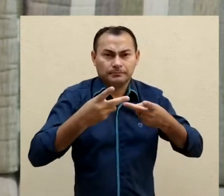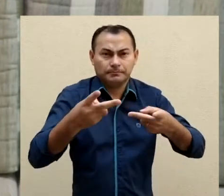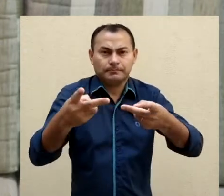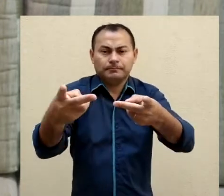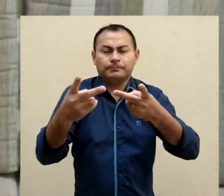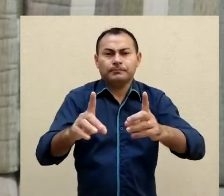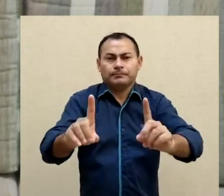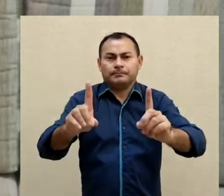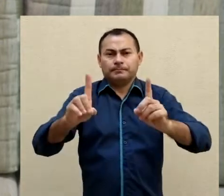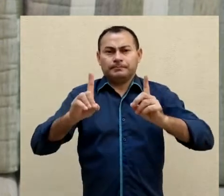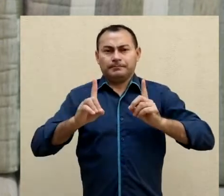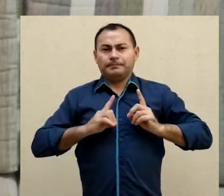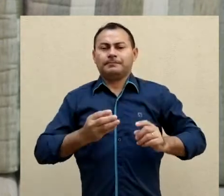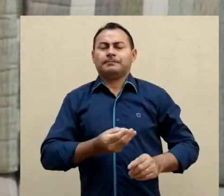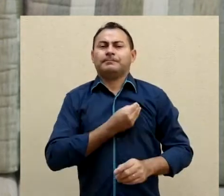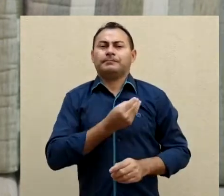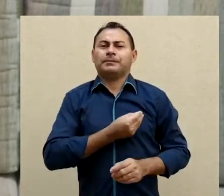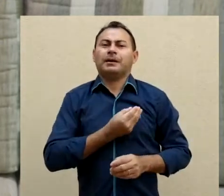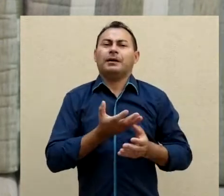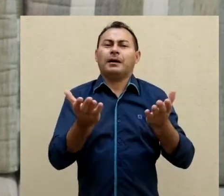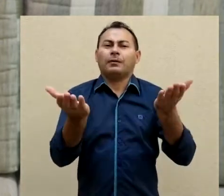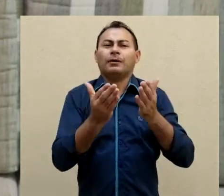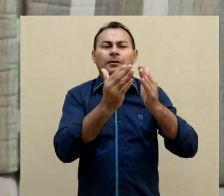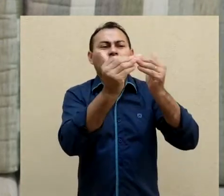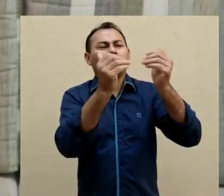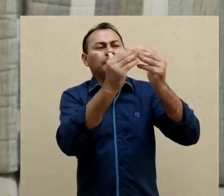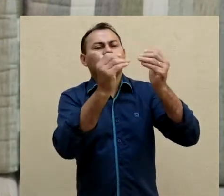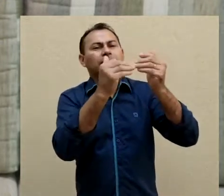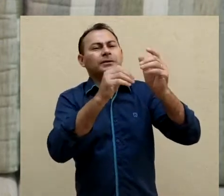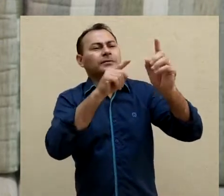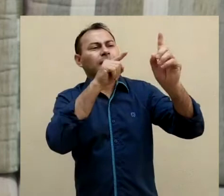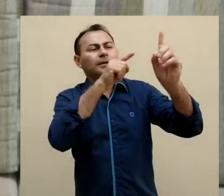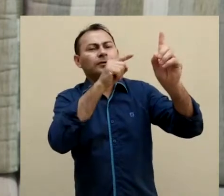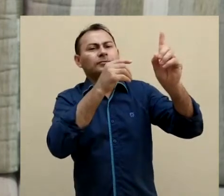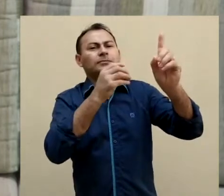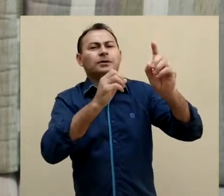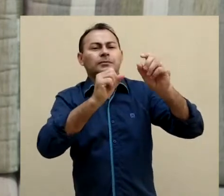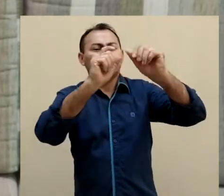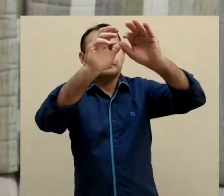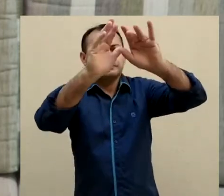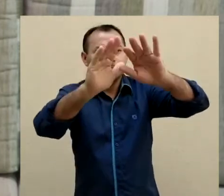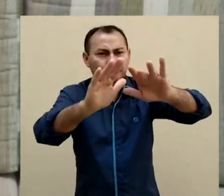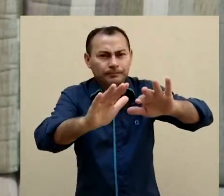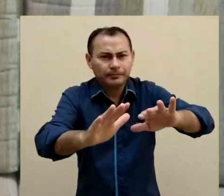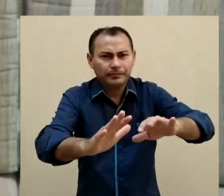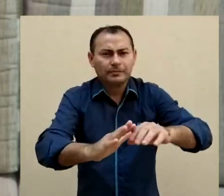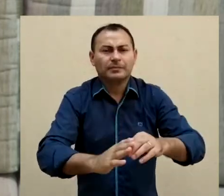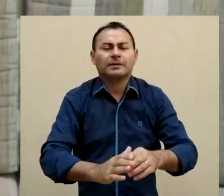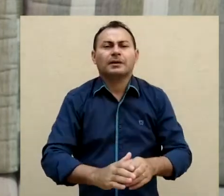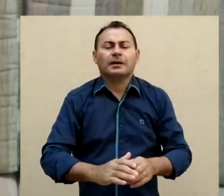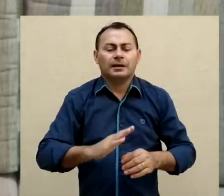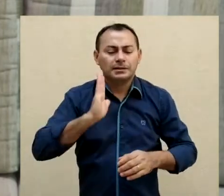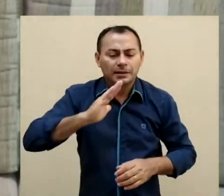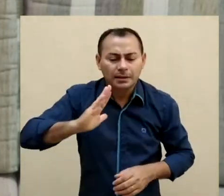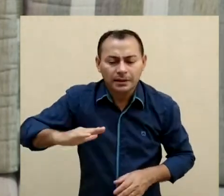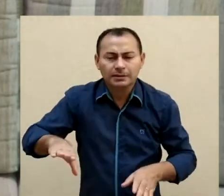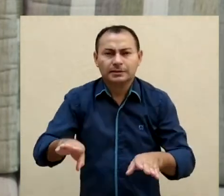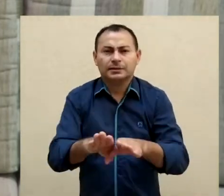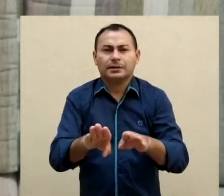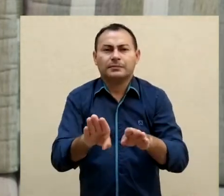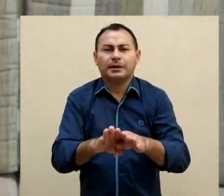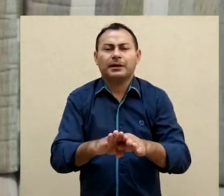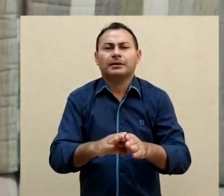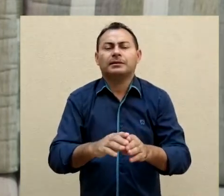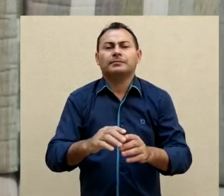vida. Agora, quero invocar a Deus as bênçãos sobre as crianças, sobre as